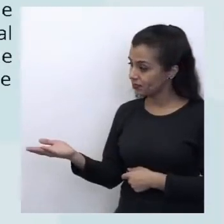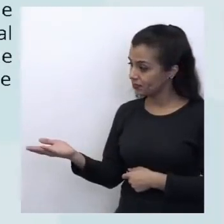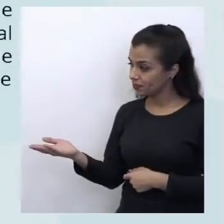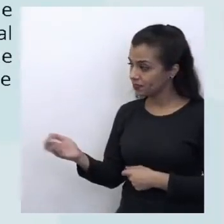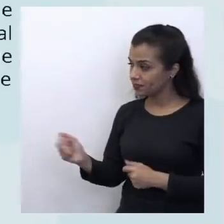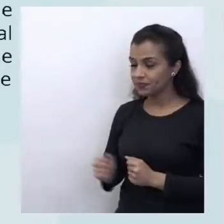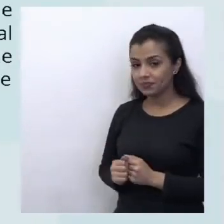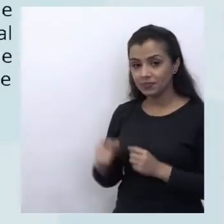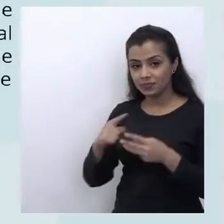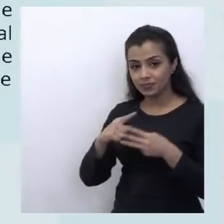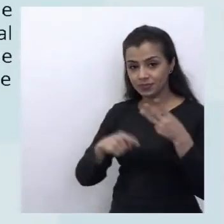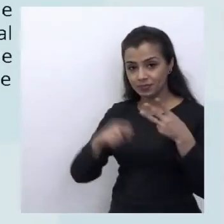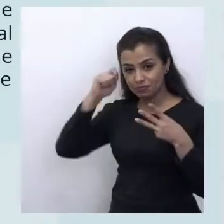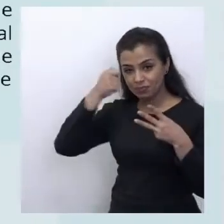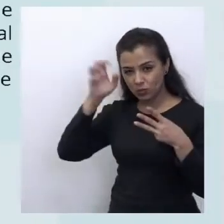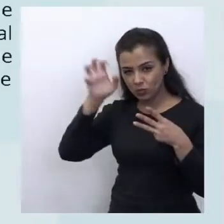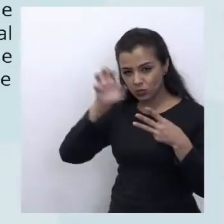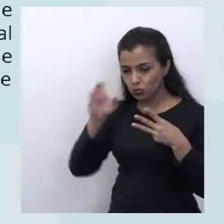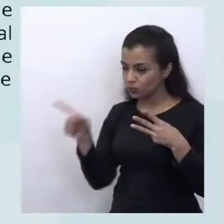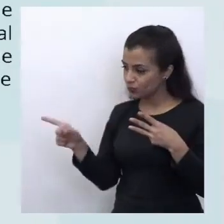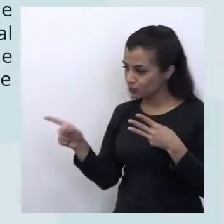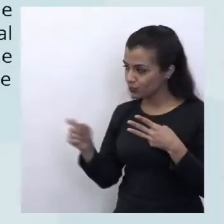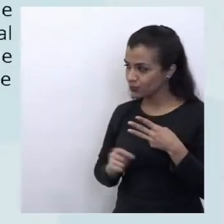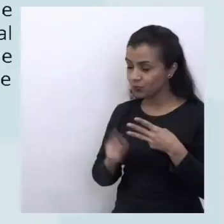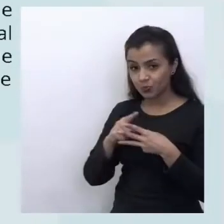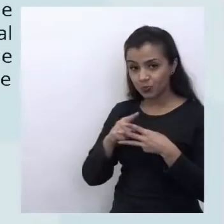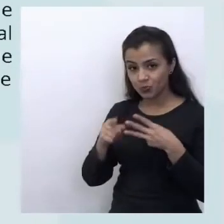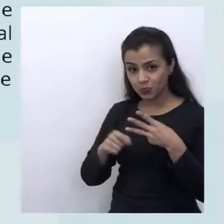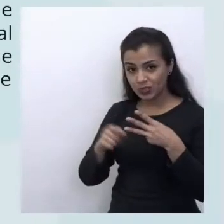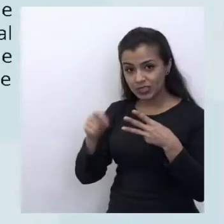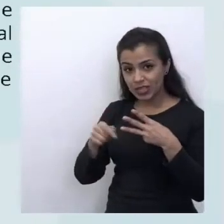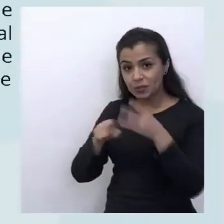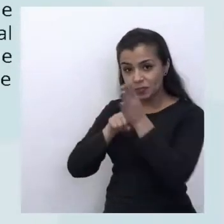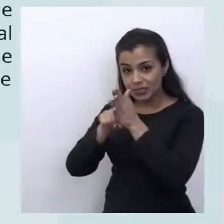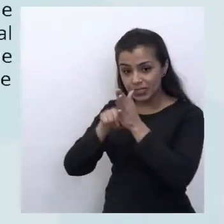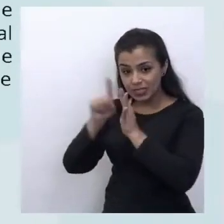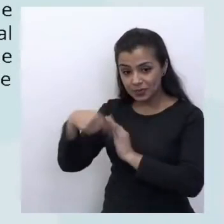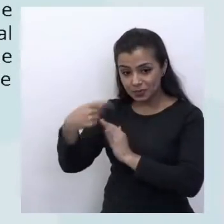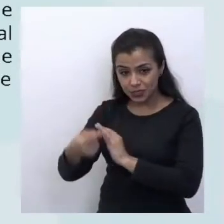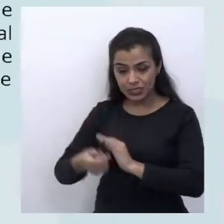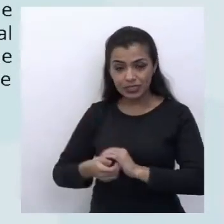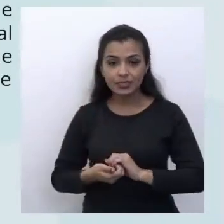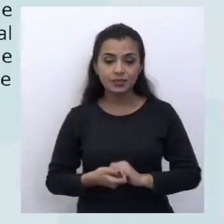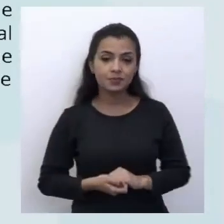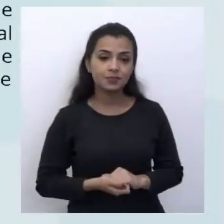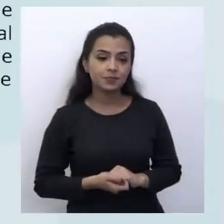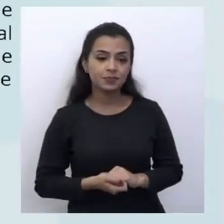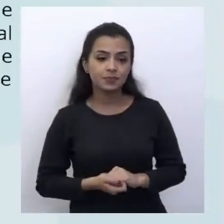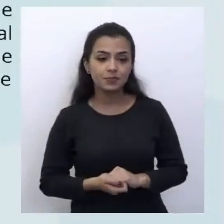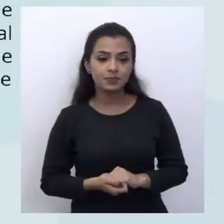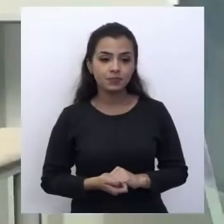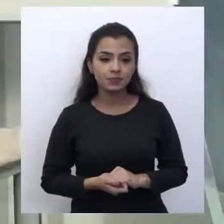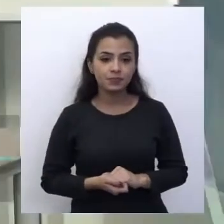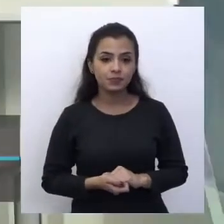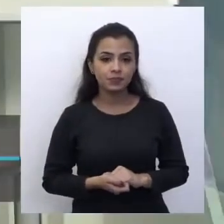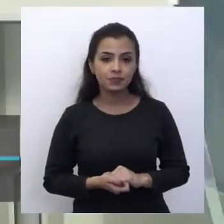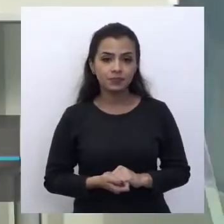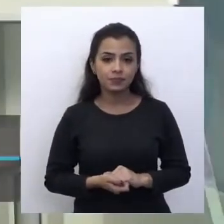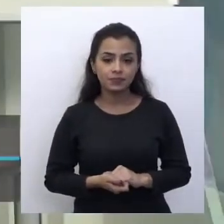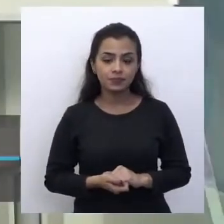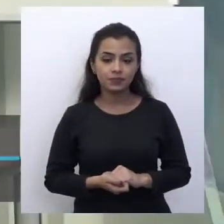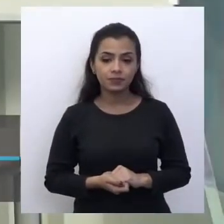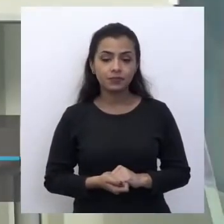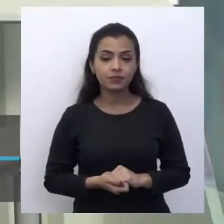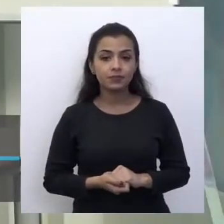Montanha, Tio Vânia e Tio, a saga de um herói torto. Do Grupo Galpão, turma, eu